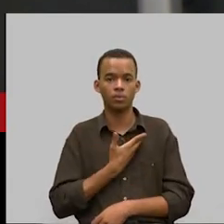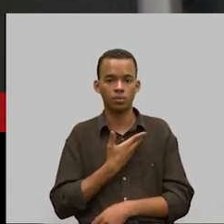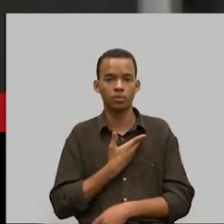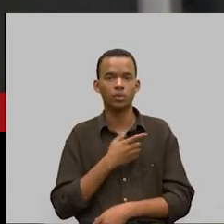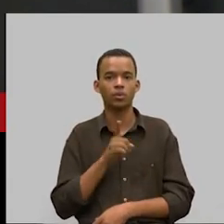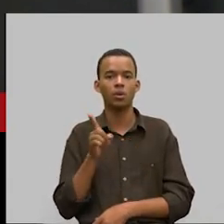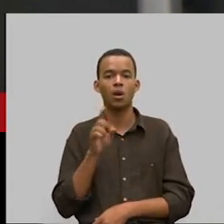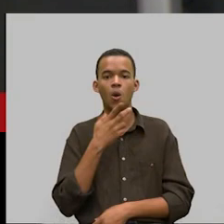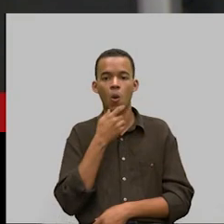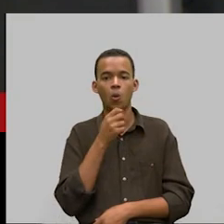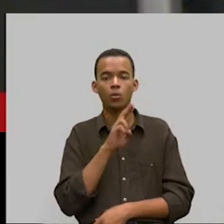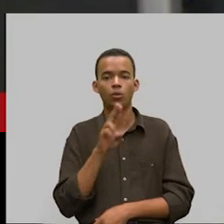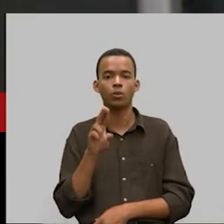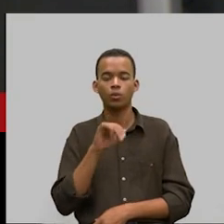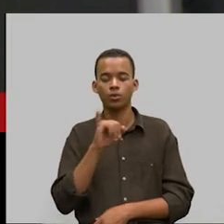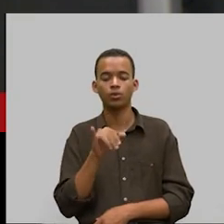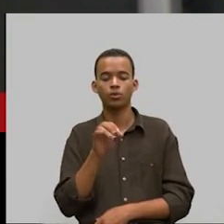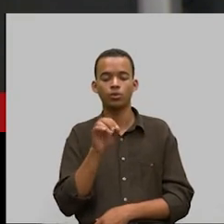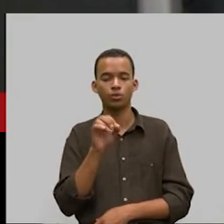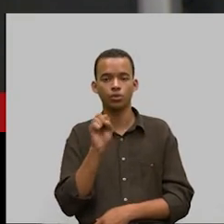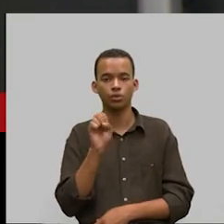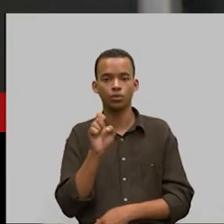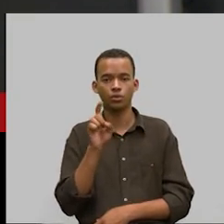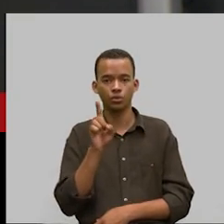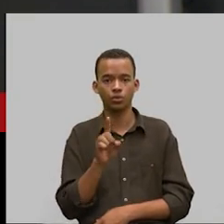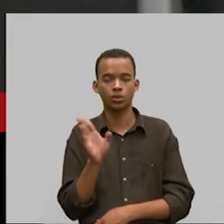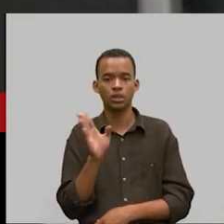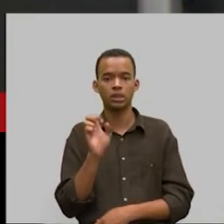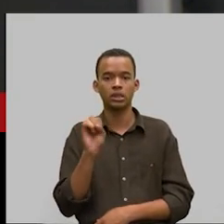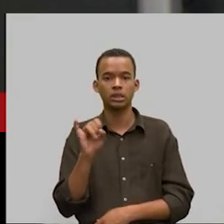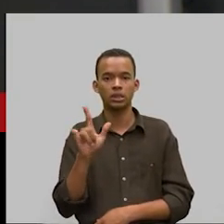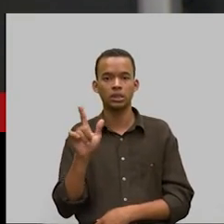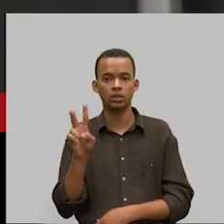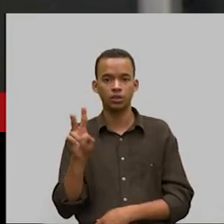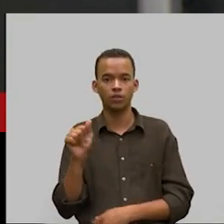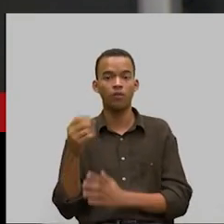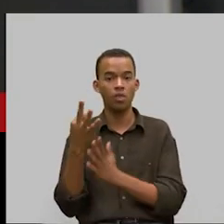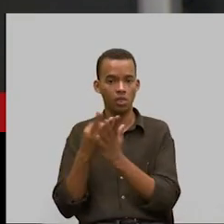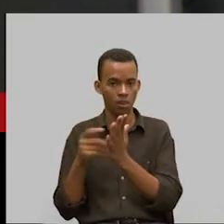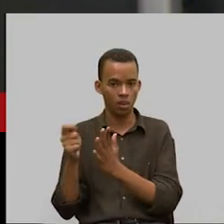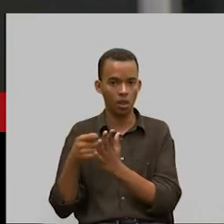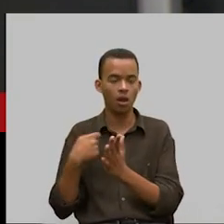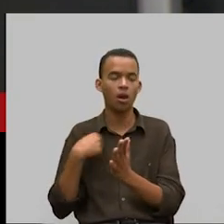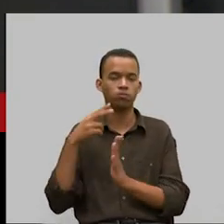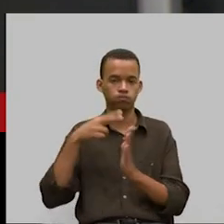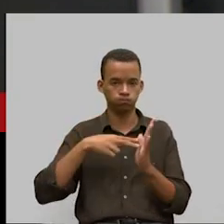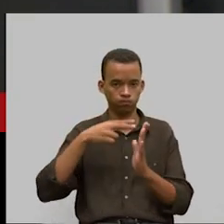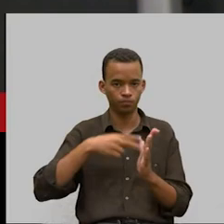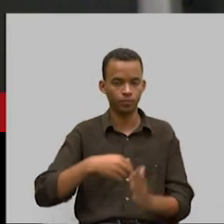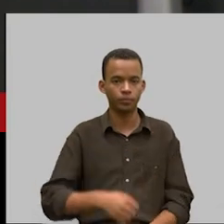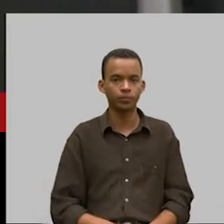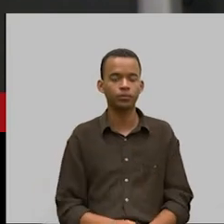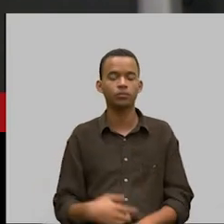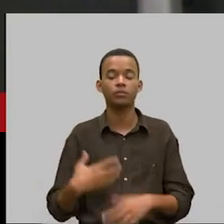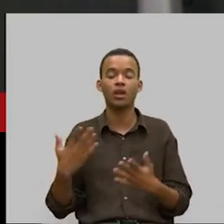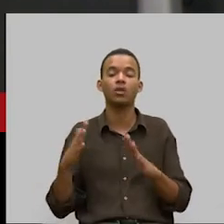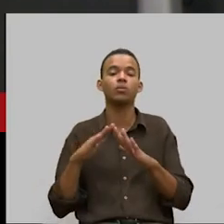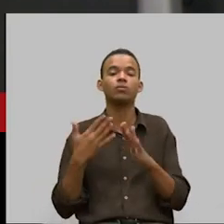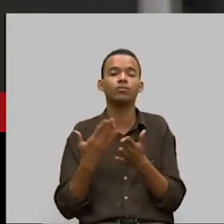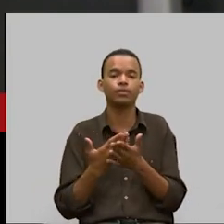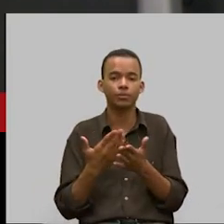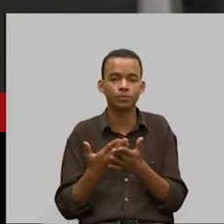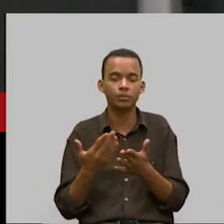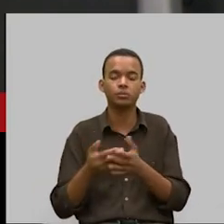Rodrigues da Silva porque uma escola de tamanha grandeza que é essencial tanto como as